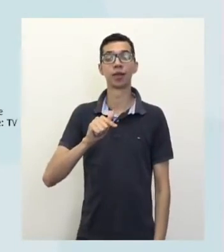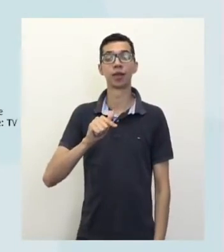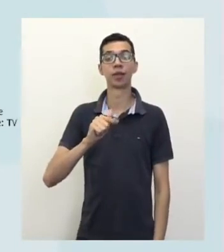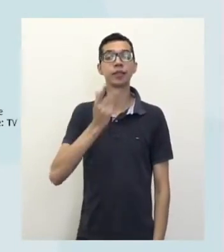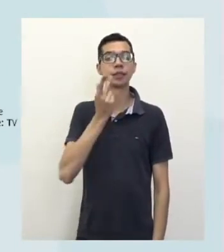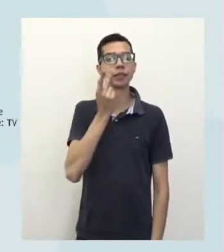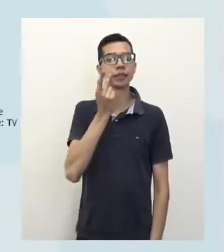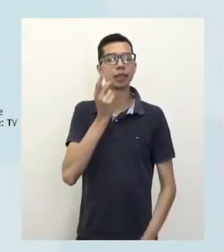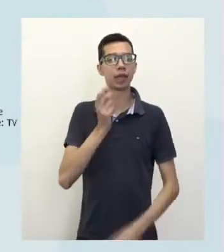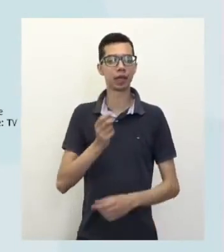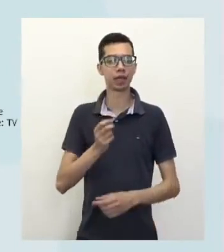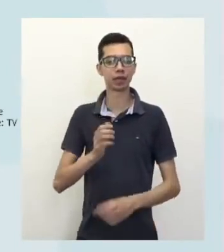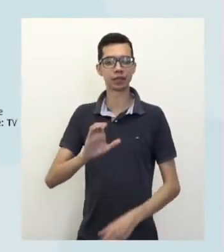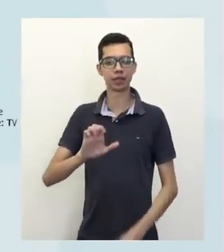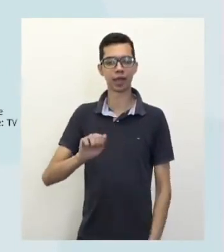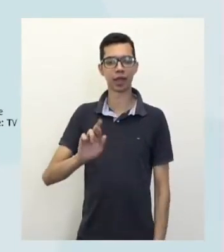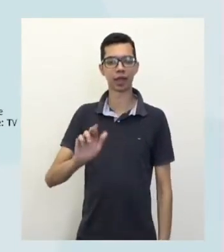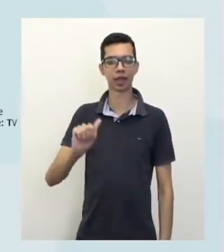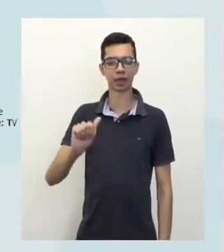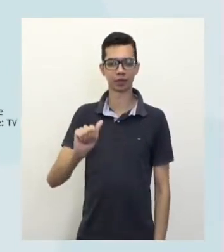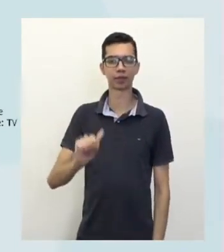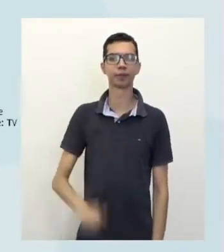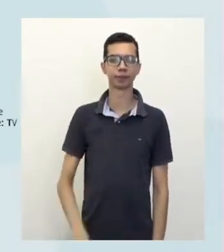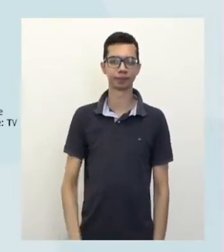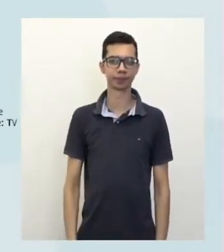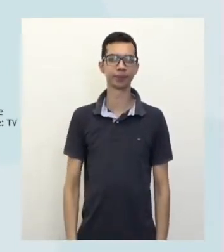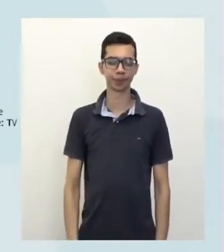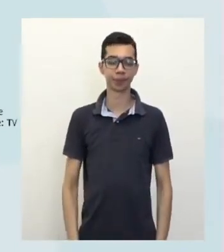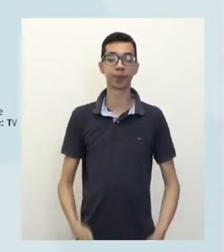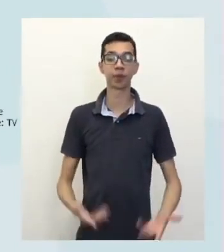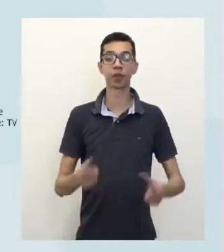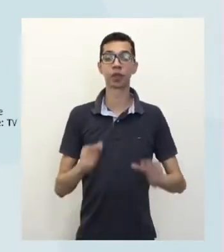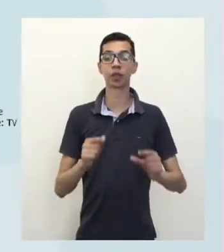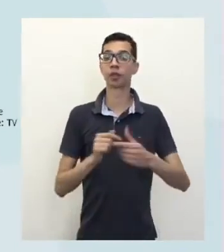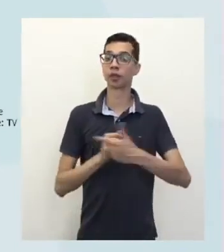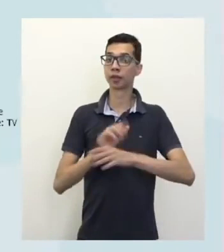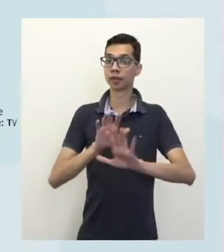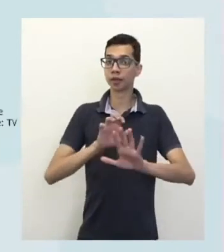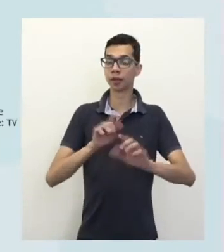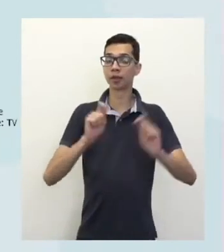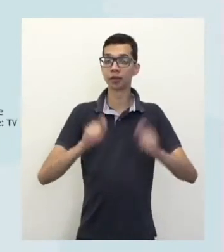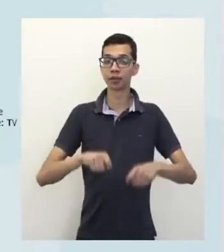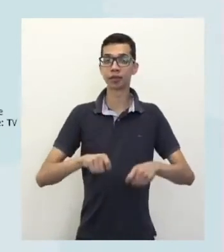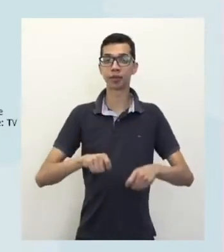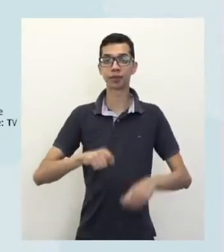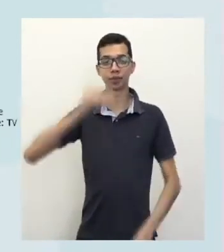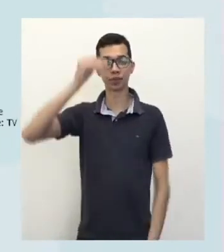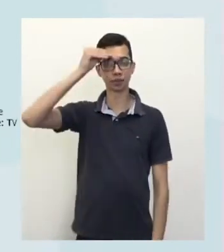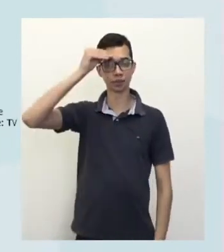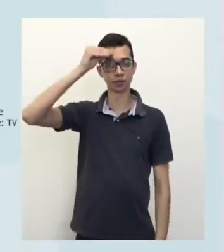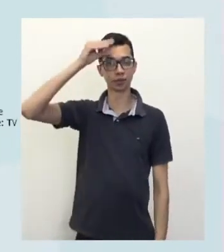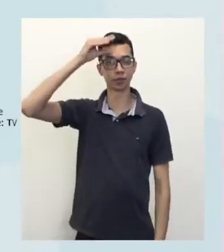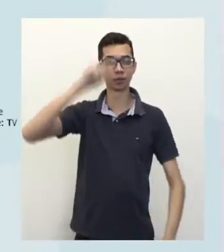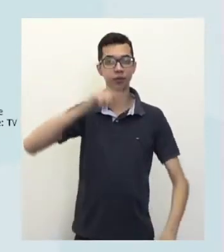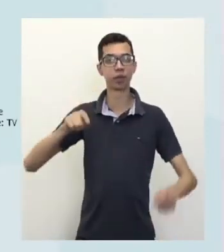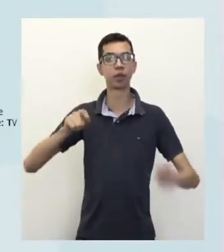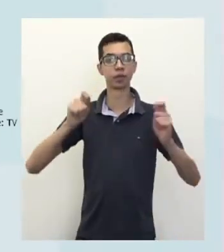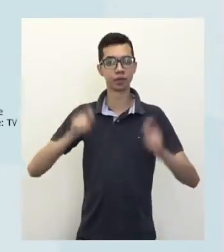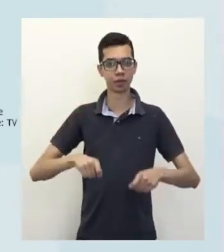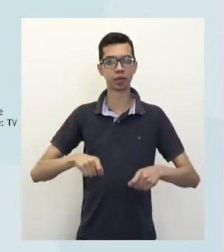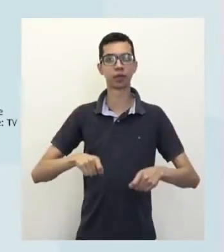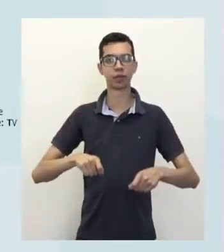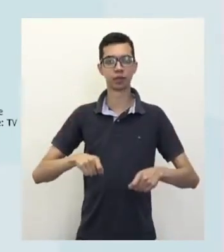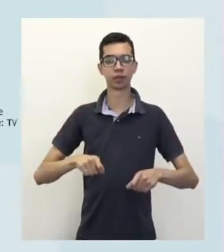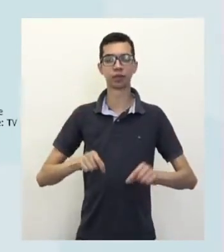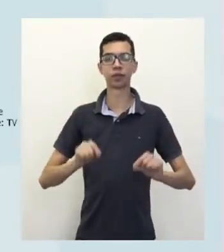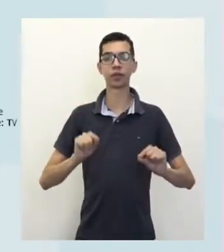QR Code, né, que dá acesso. E também o título, né, que está aí no Saiba Mais. Se você colocar lá no YouTube, o título já